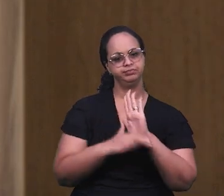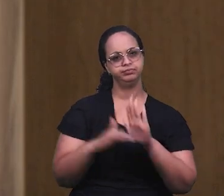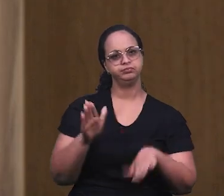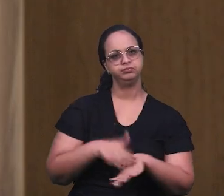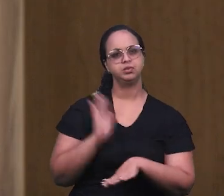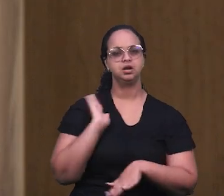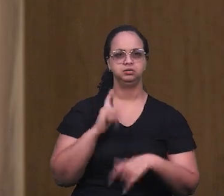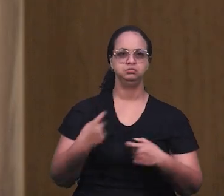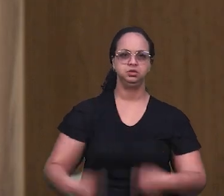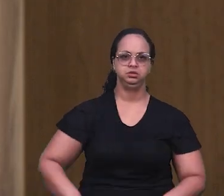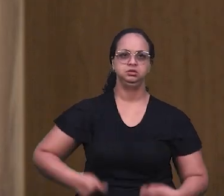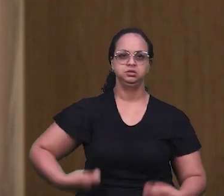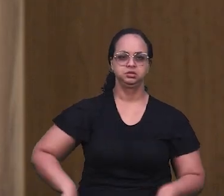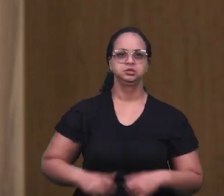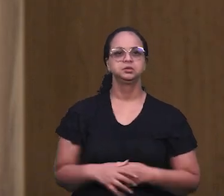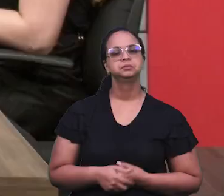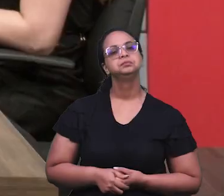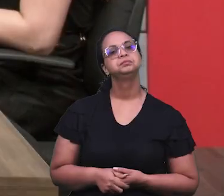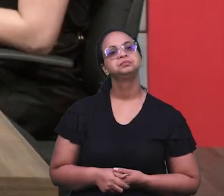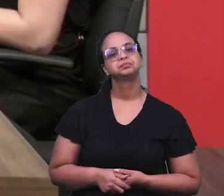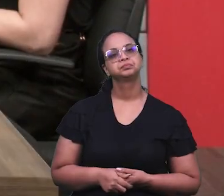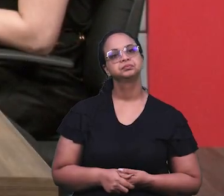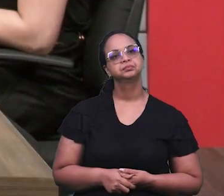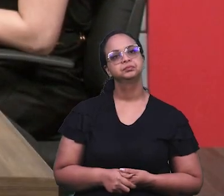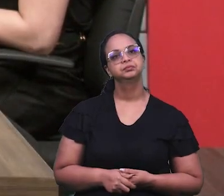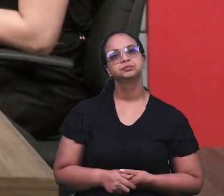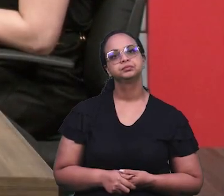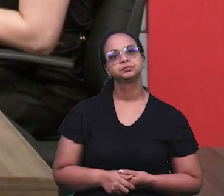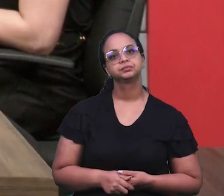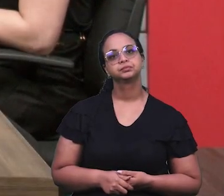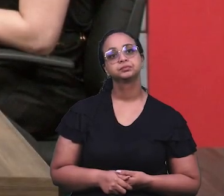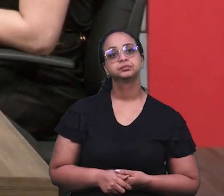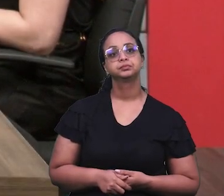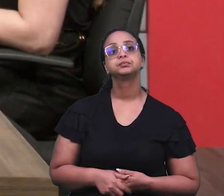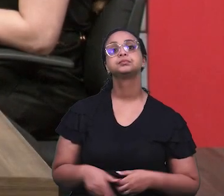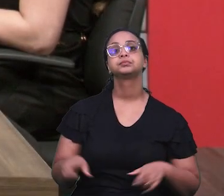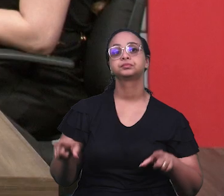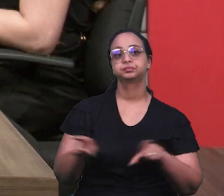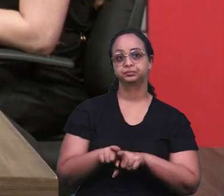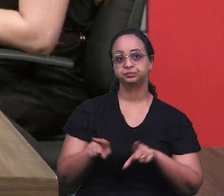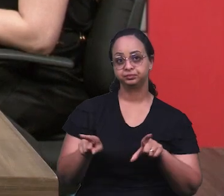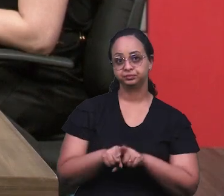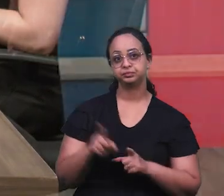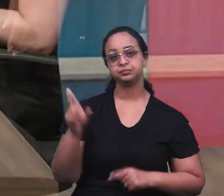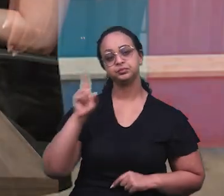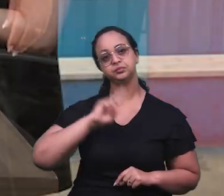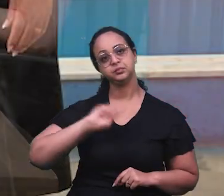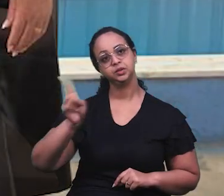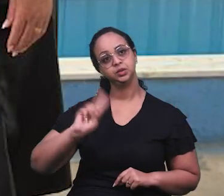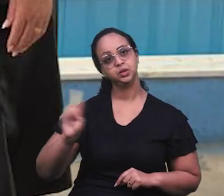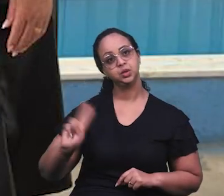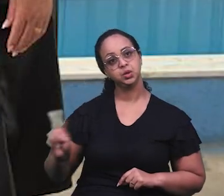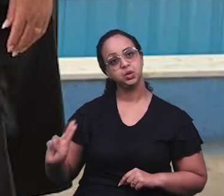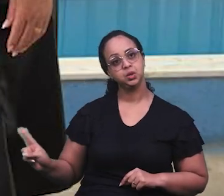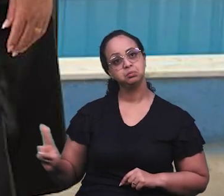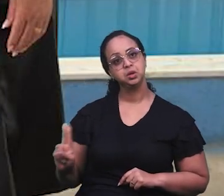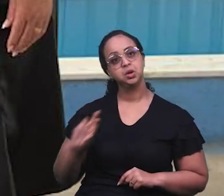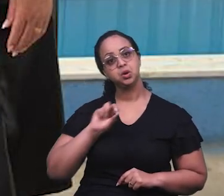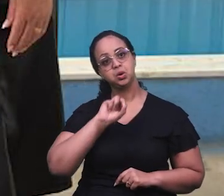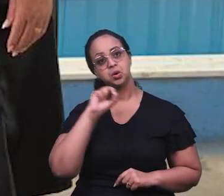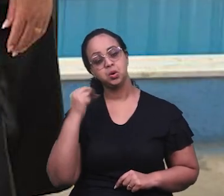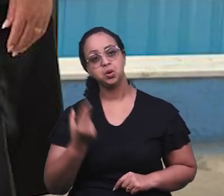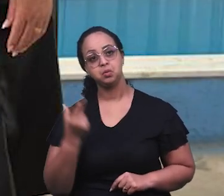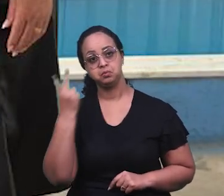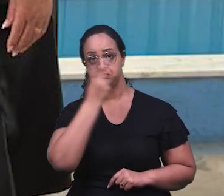fiel possível. Exatamente. E isso inclui, inclusive, o nome das pessoas que estão sendo batizadas. Exatamente. E às vezes uma pessoa que está